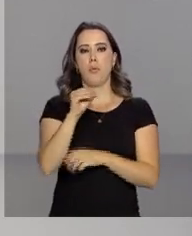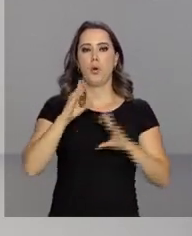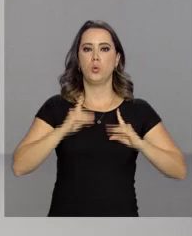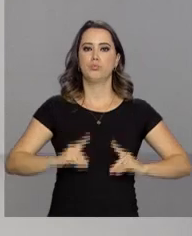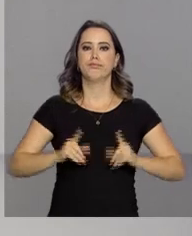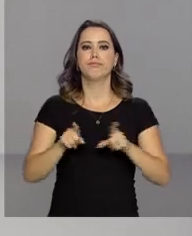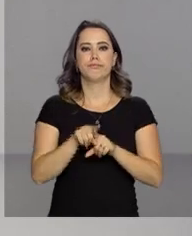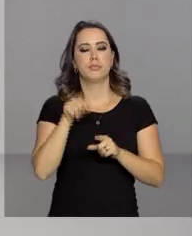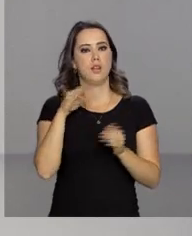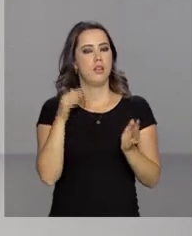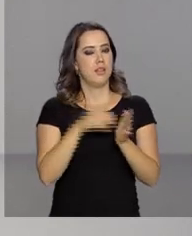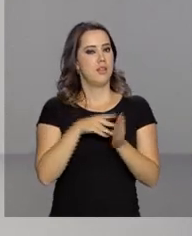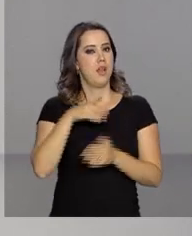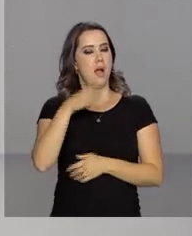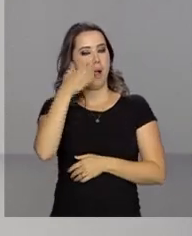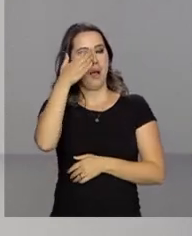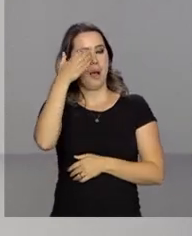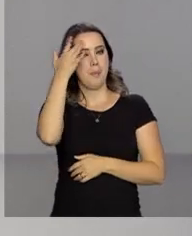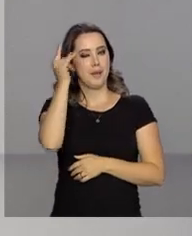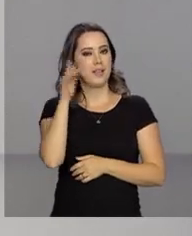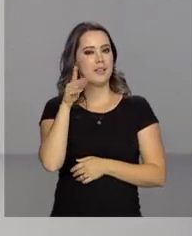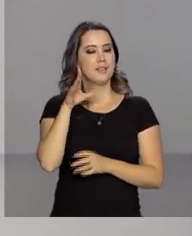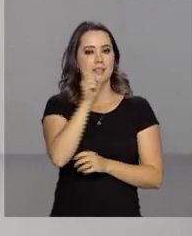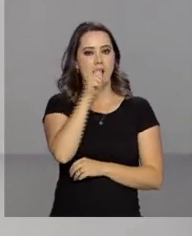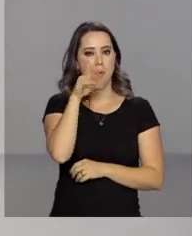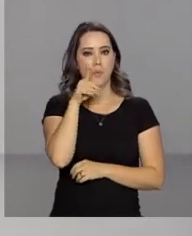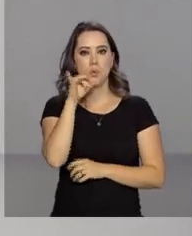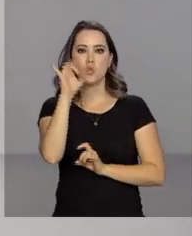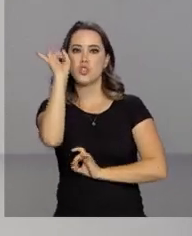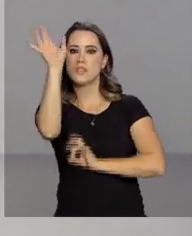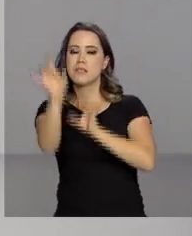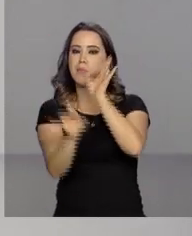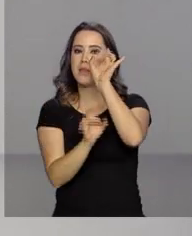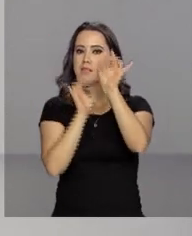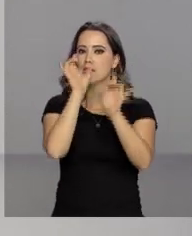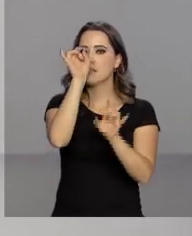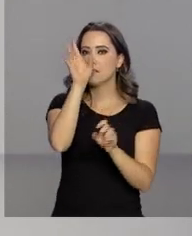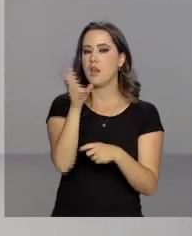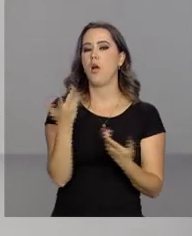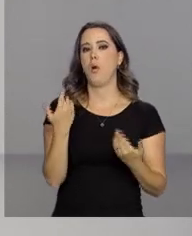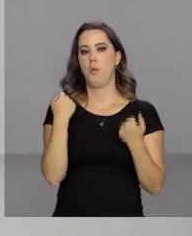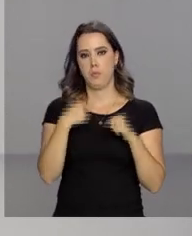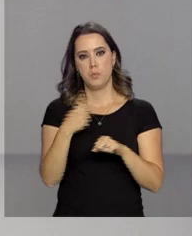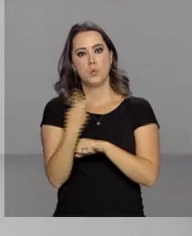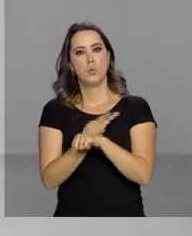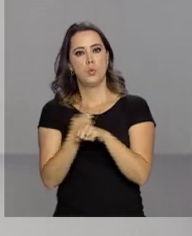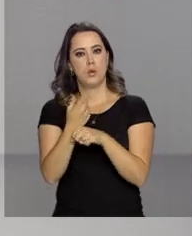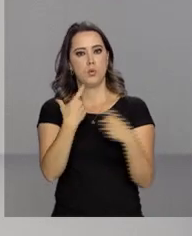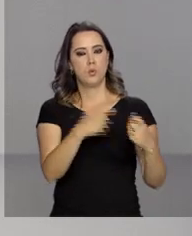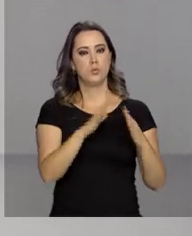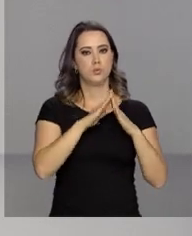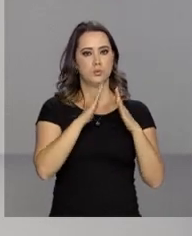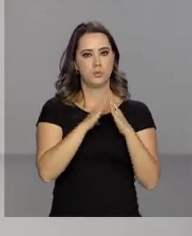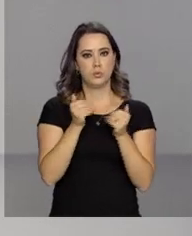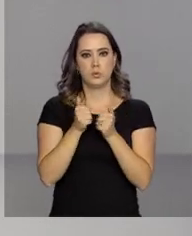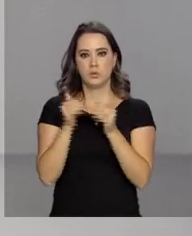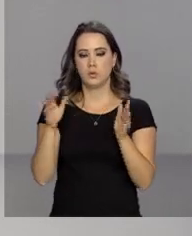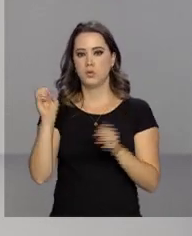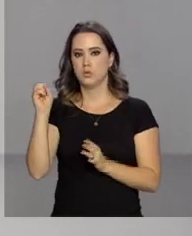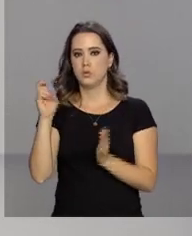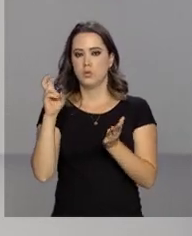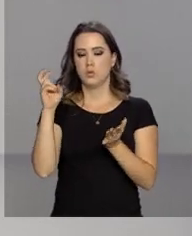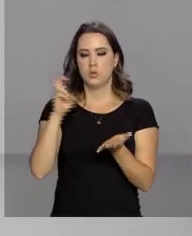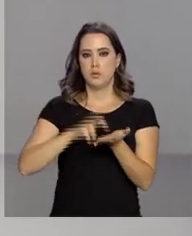será o dia d para garantir a imunização pais e responsáveis devem procurar os postos de saúde entre oito da manhã às cinco